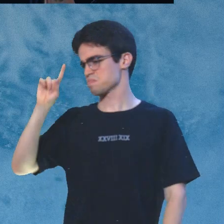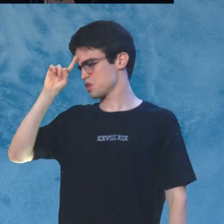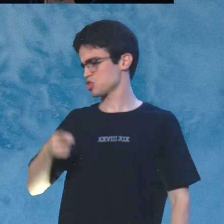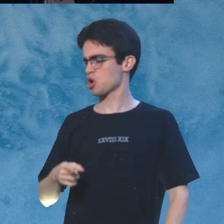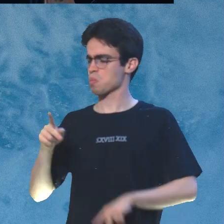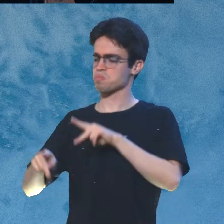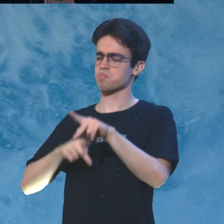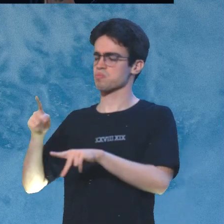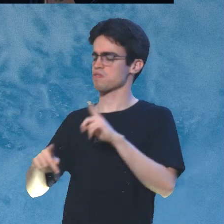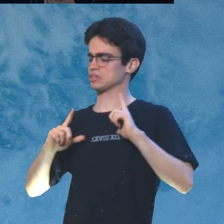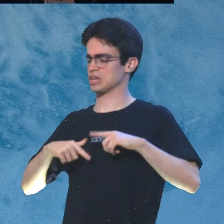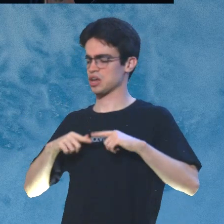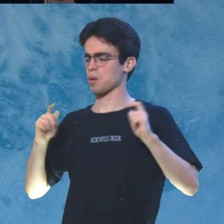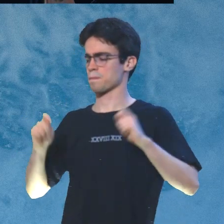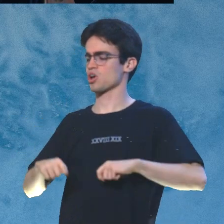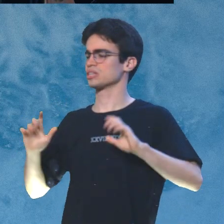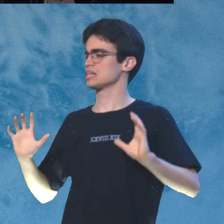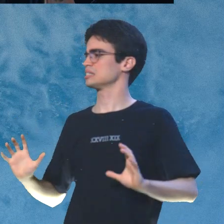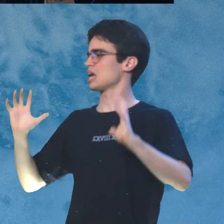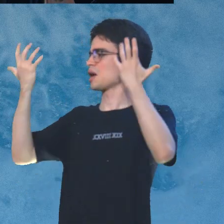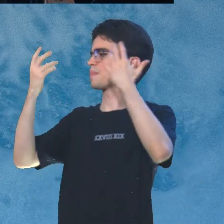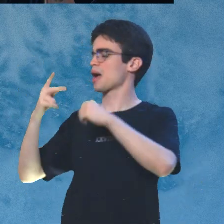Israel celebrasse a Páscoa